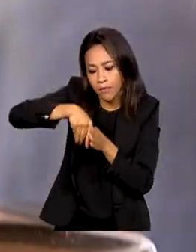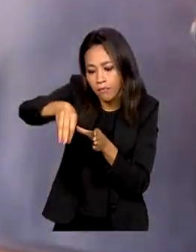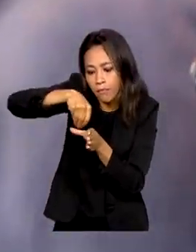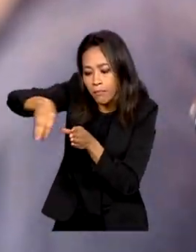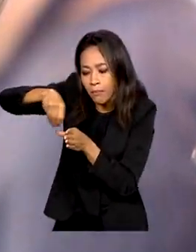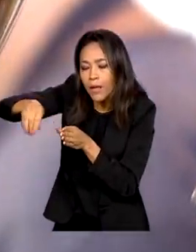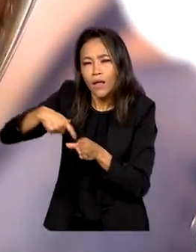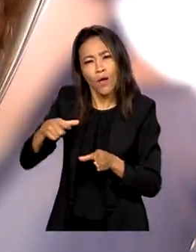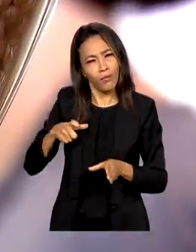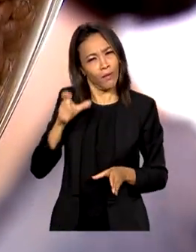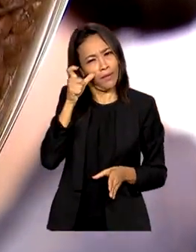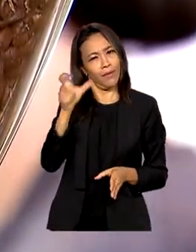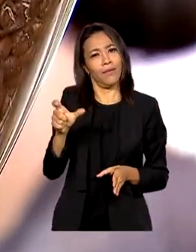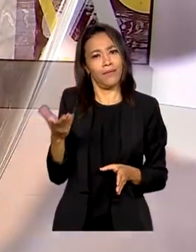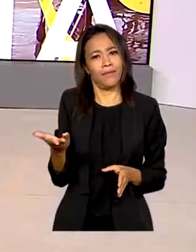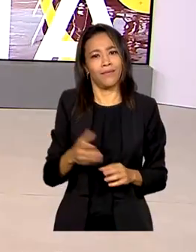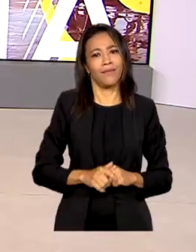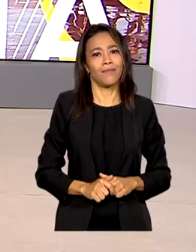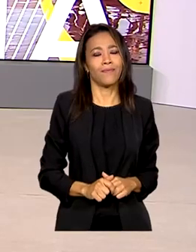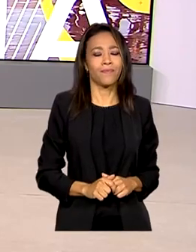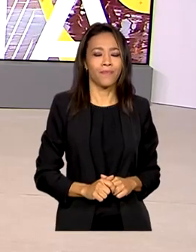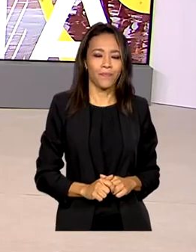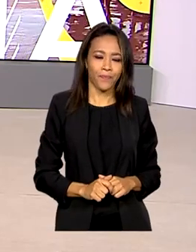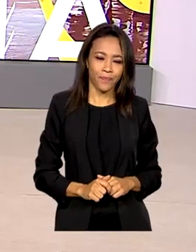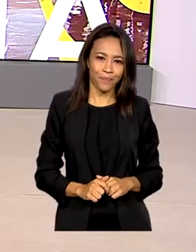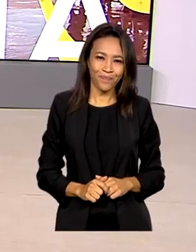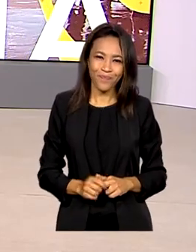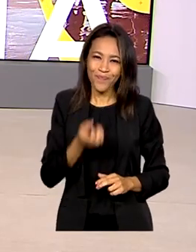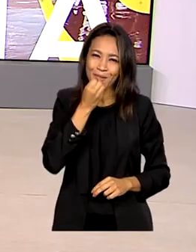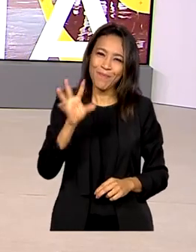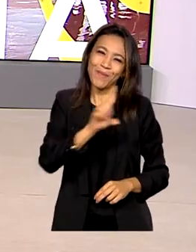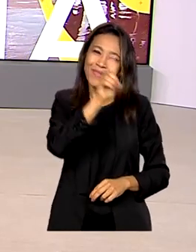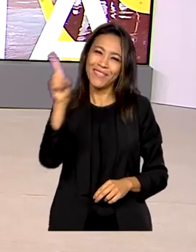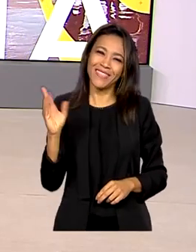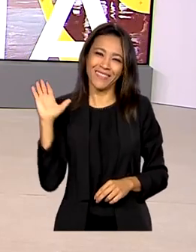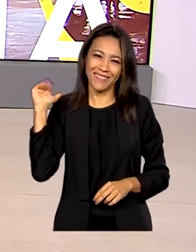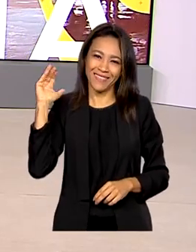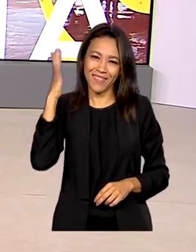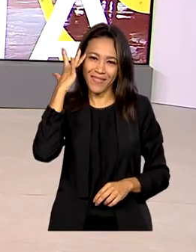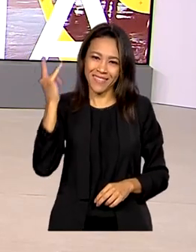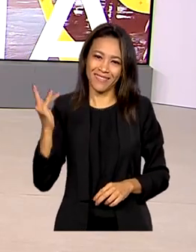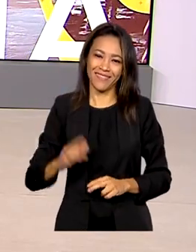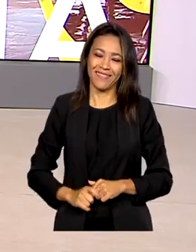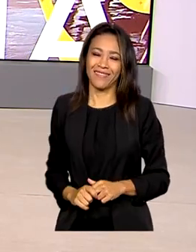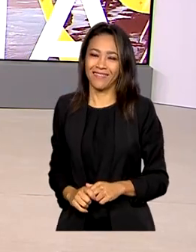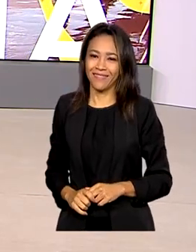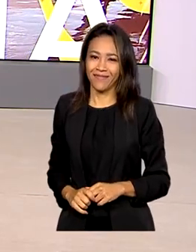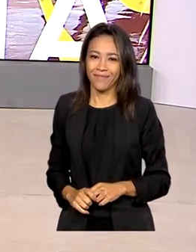Bom dia para você, até amanhã. Tchau.